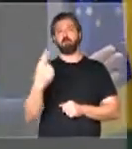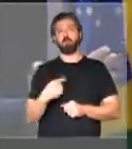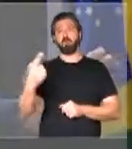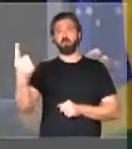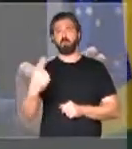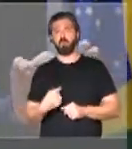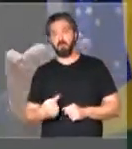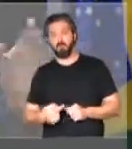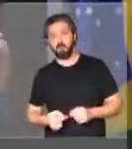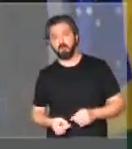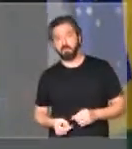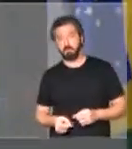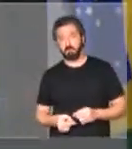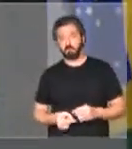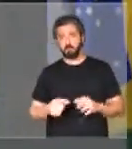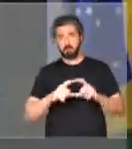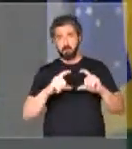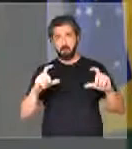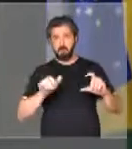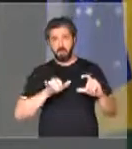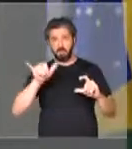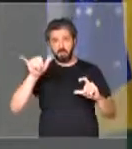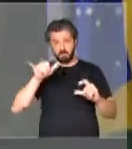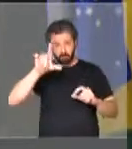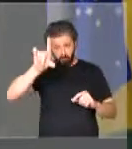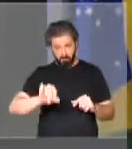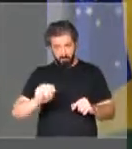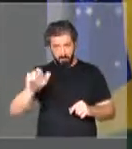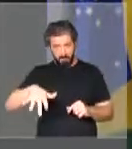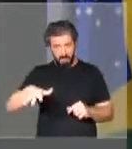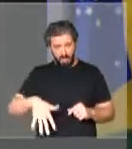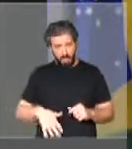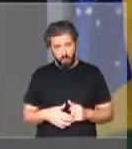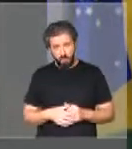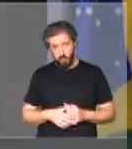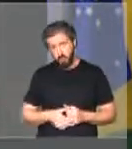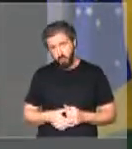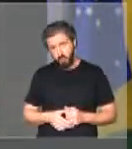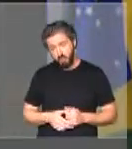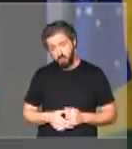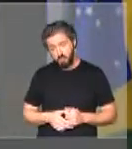viajam: as passagens diminuíram o preço?